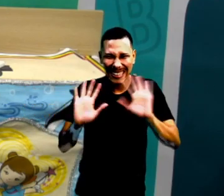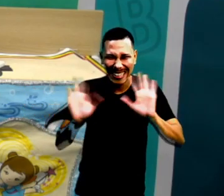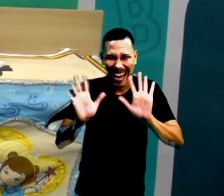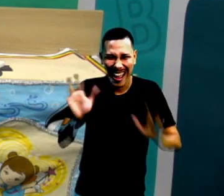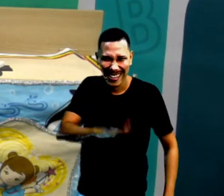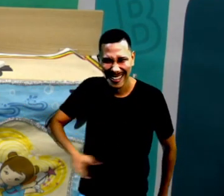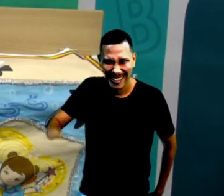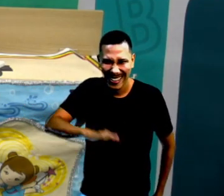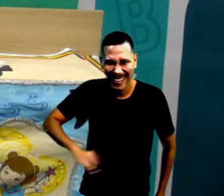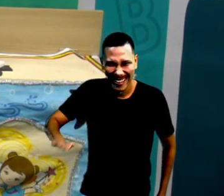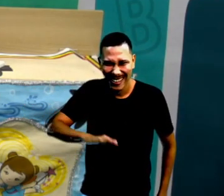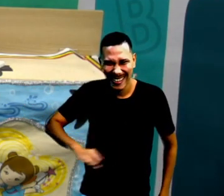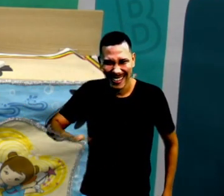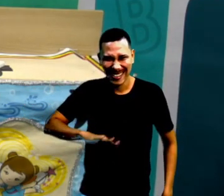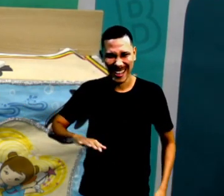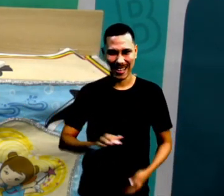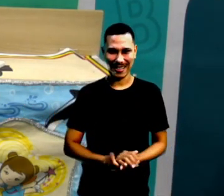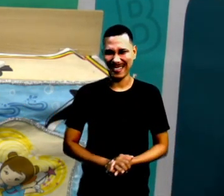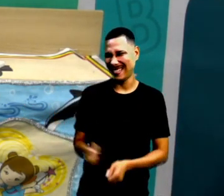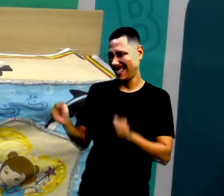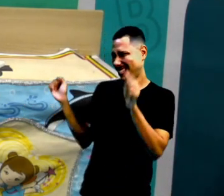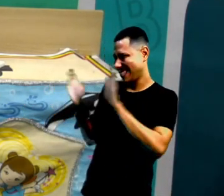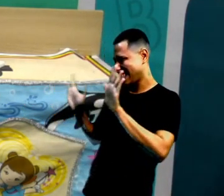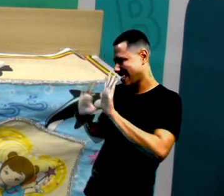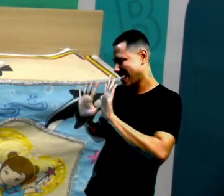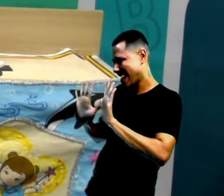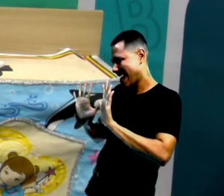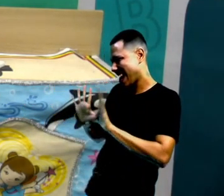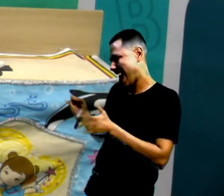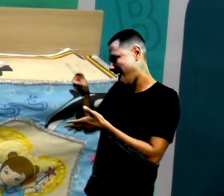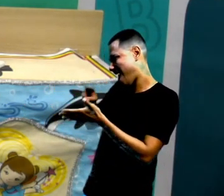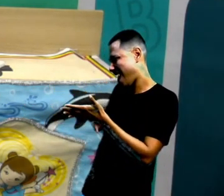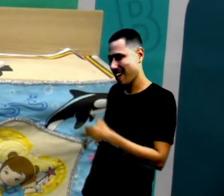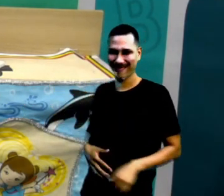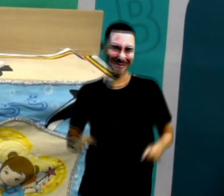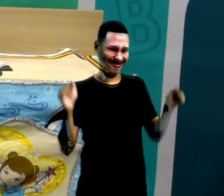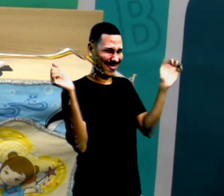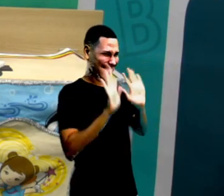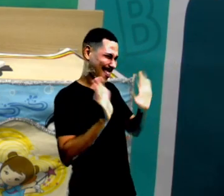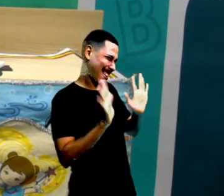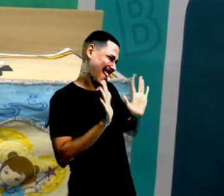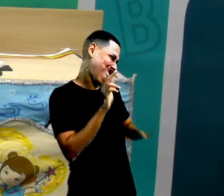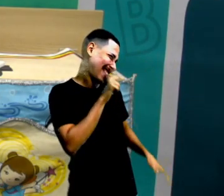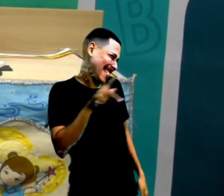Olá, criançada! Olá, leiturinha! Olá, tia Lê!